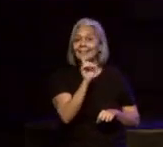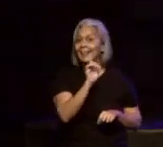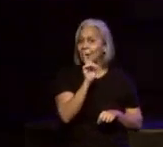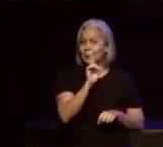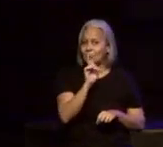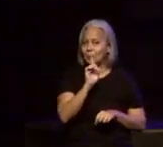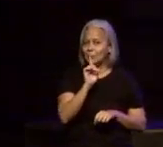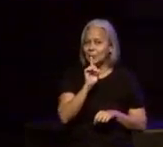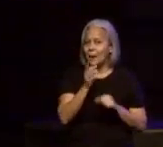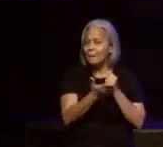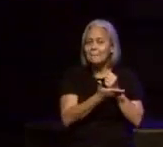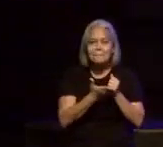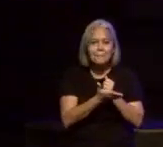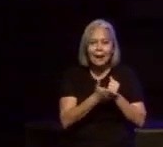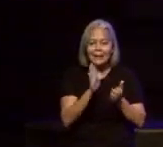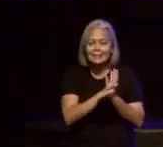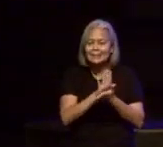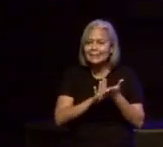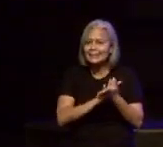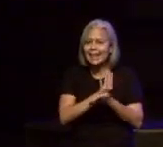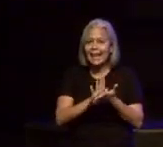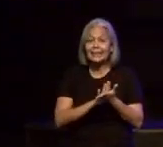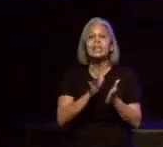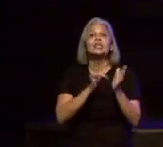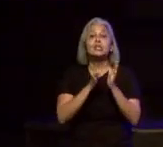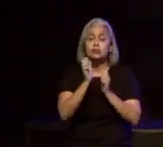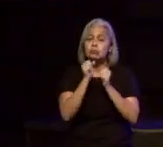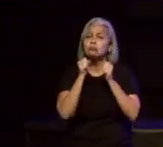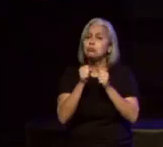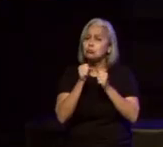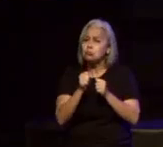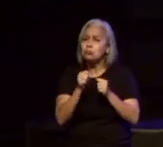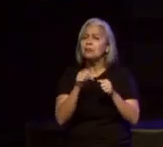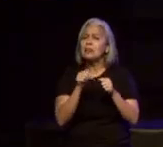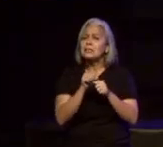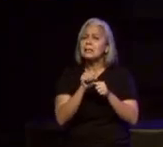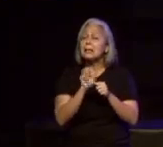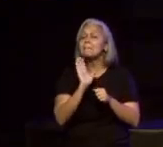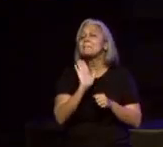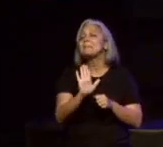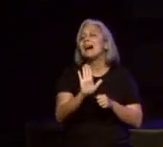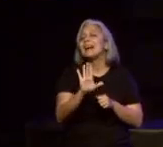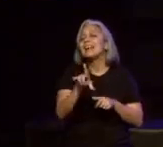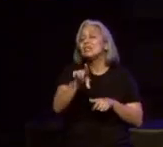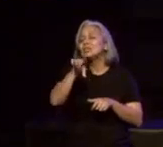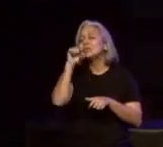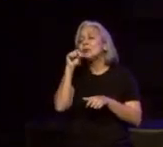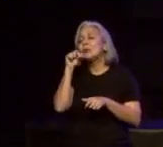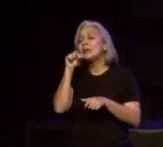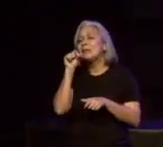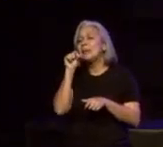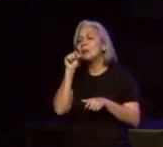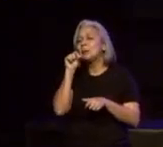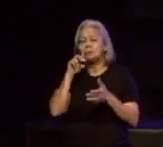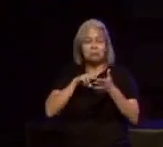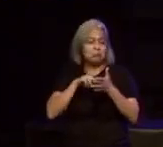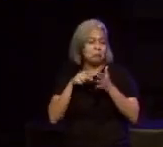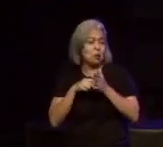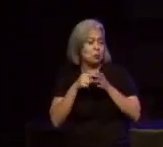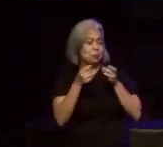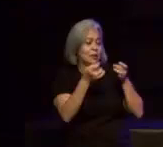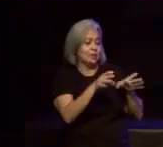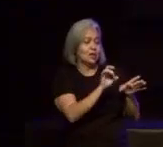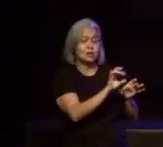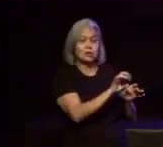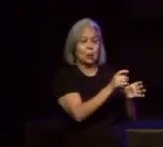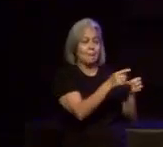mas não há base nenhuma para isso. Jesus podia ter feito isso? Podia. Mas ele escolheu, ao invés de deixar com uma única pessoa, deixar com um grupo